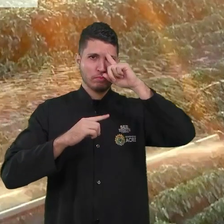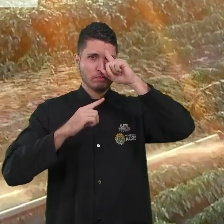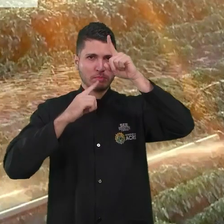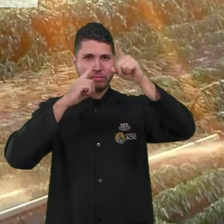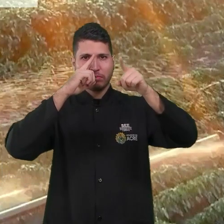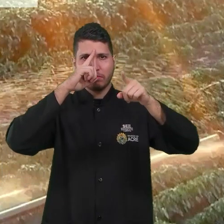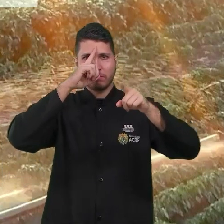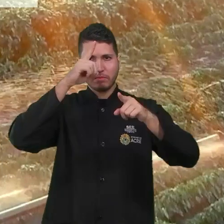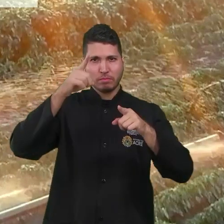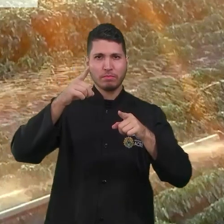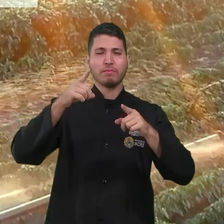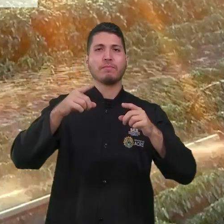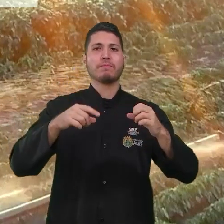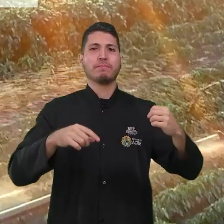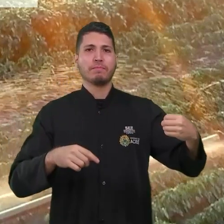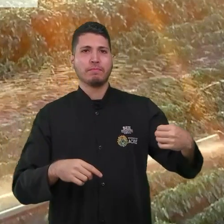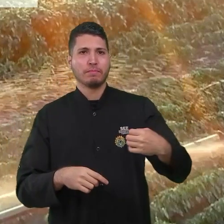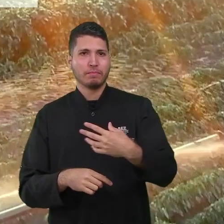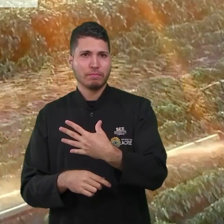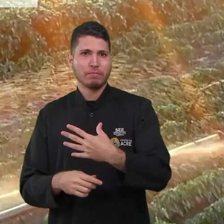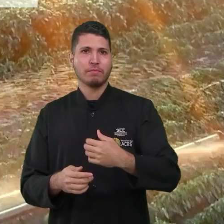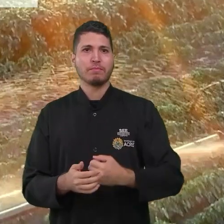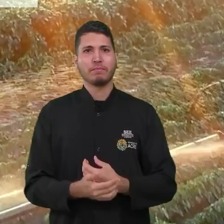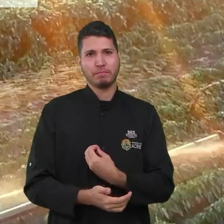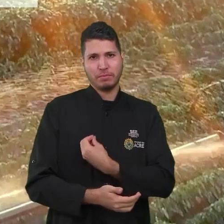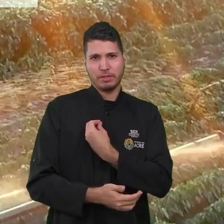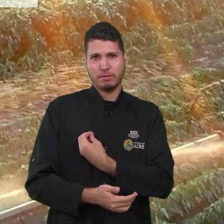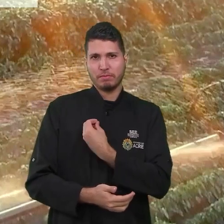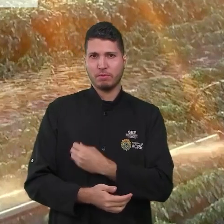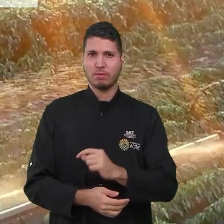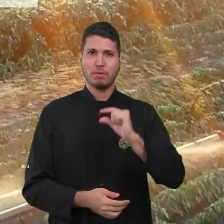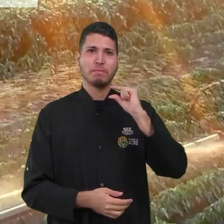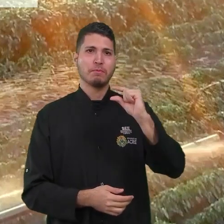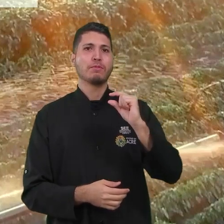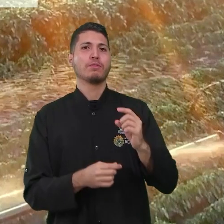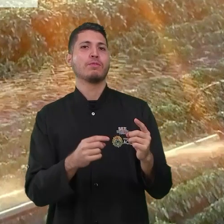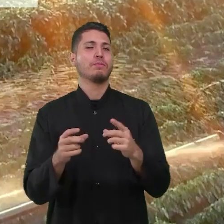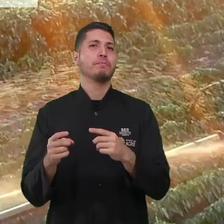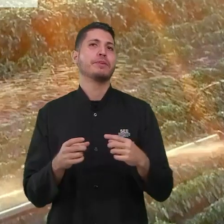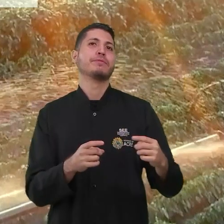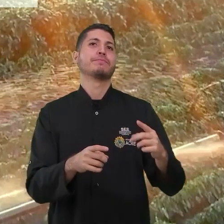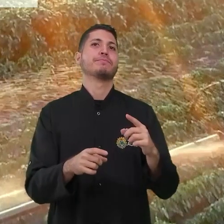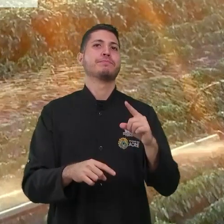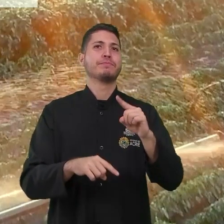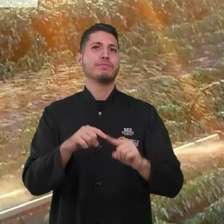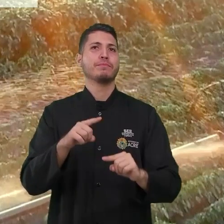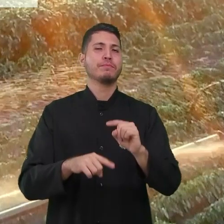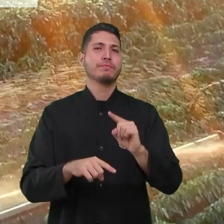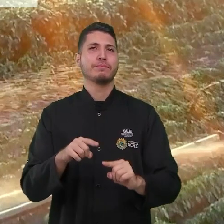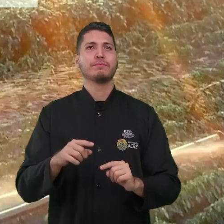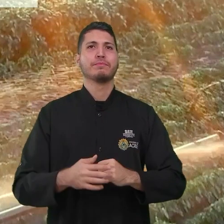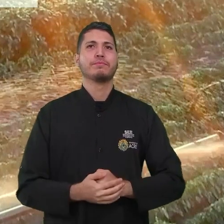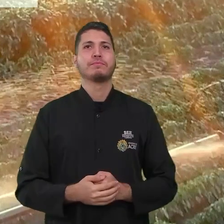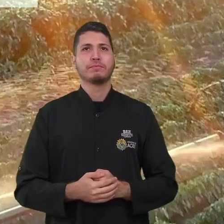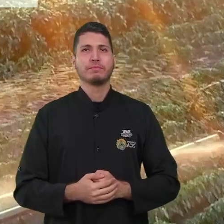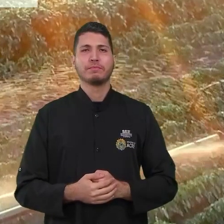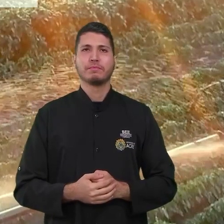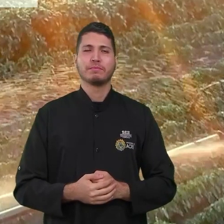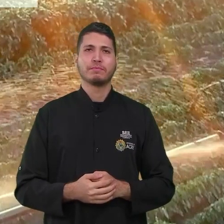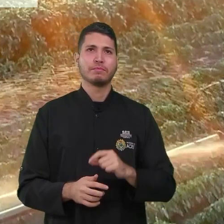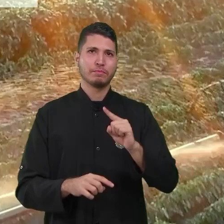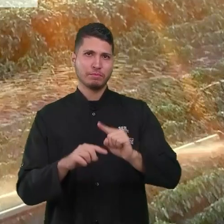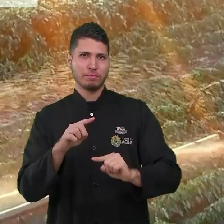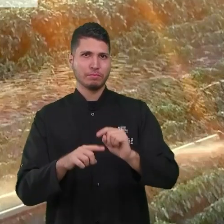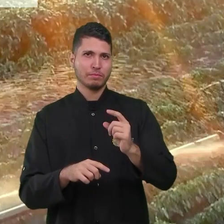países também vão apresentar baixa participação no comércio de produtos esses com